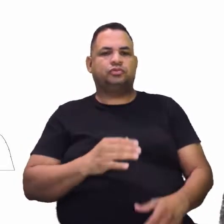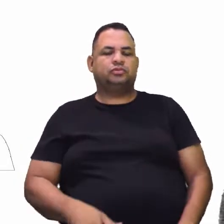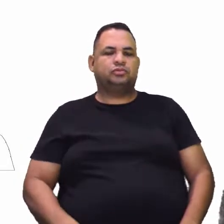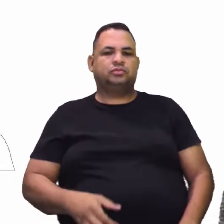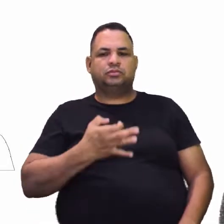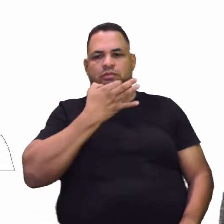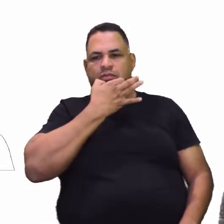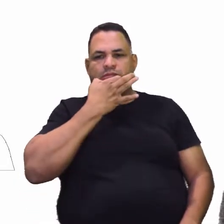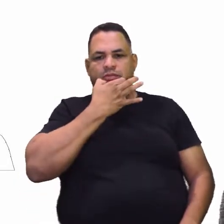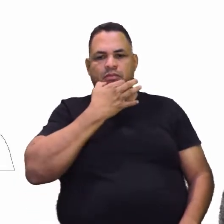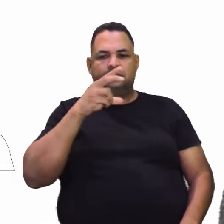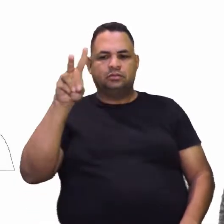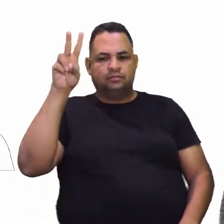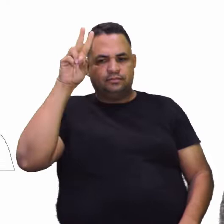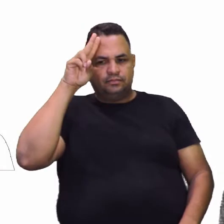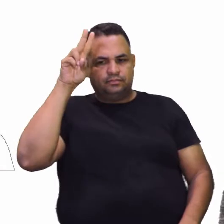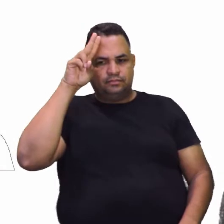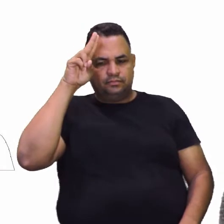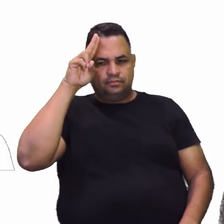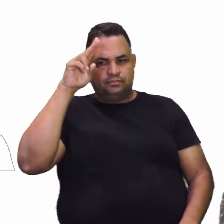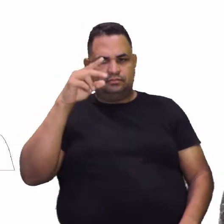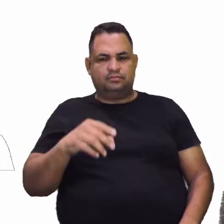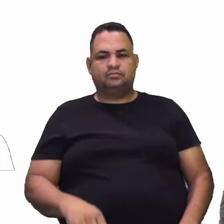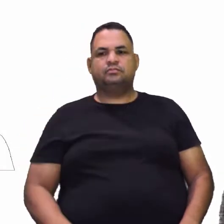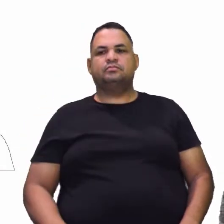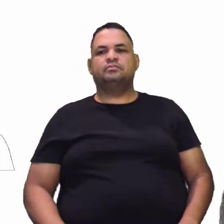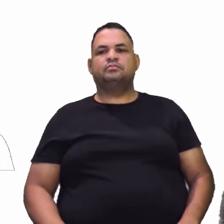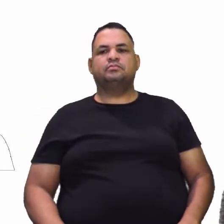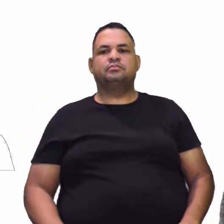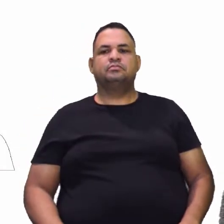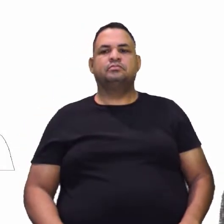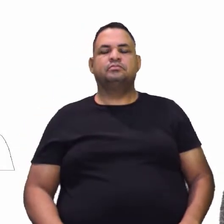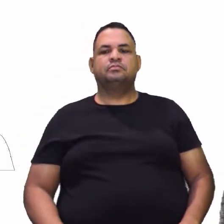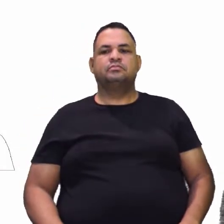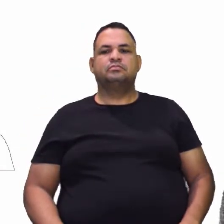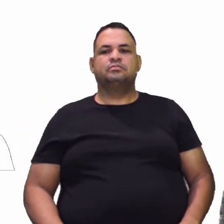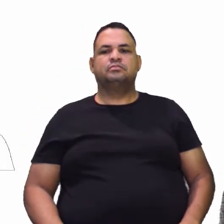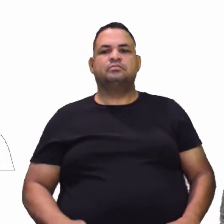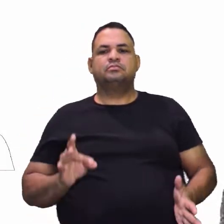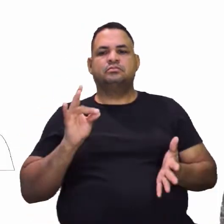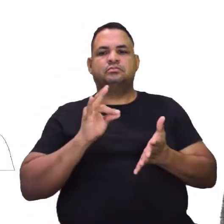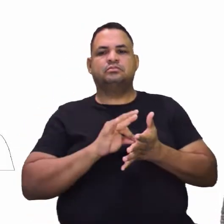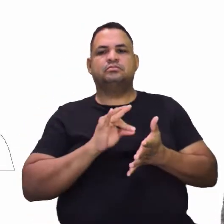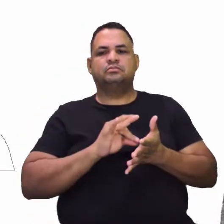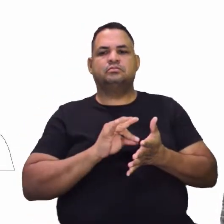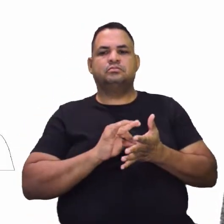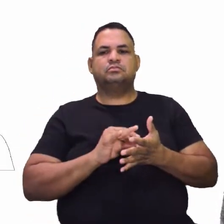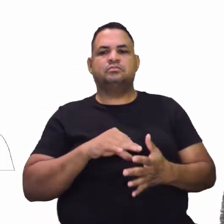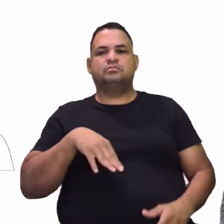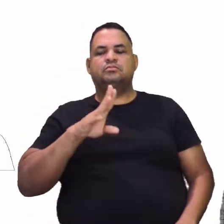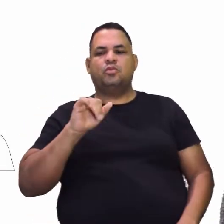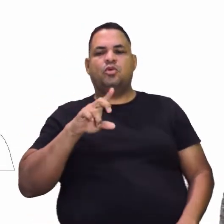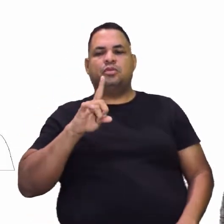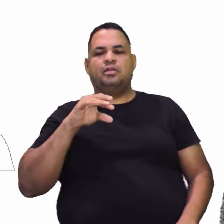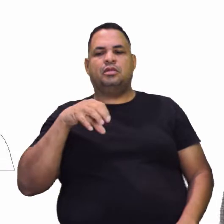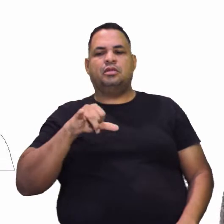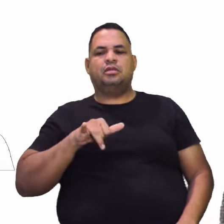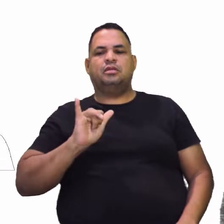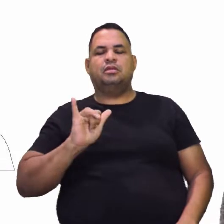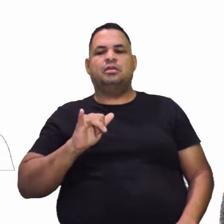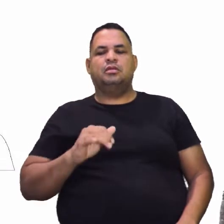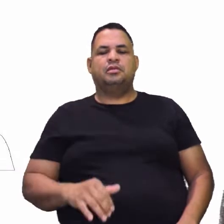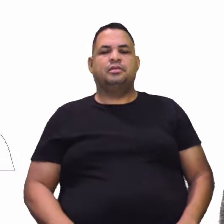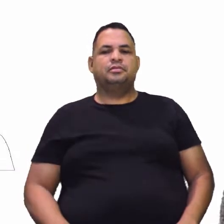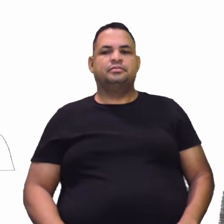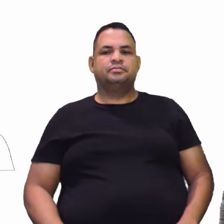quê? Inglês às segundas. Month tá abreviado aqui, tá? Na verdade é Monday, mas month também